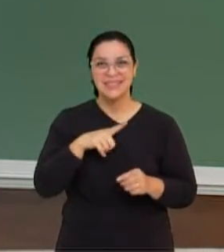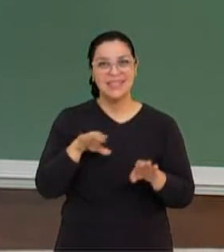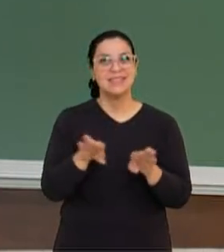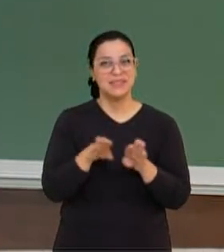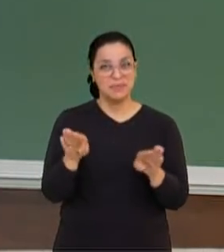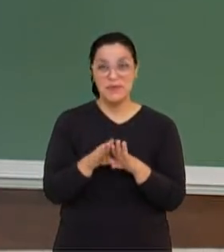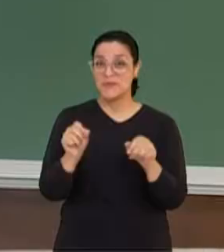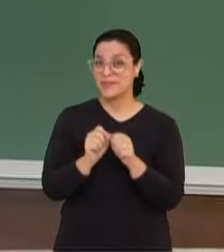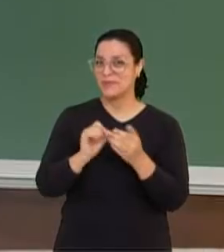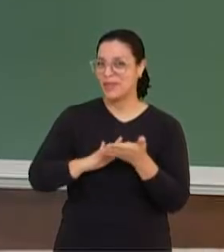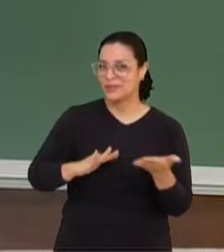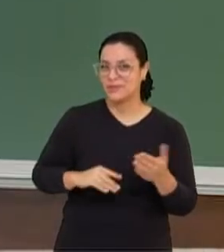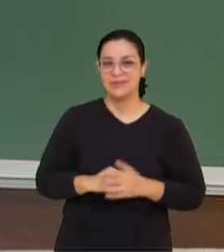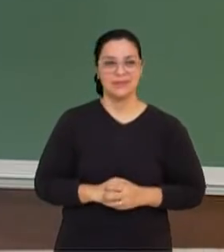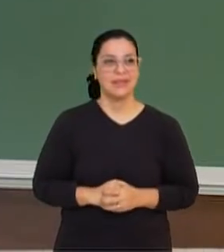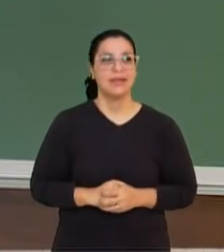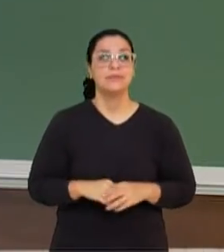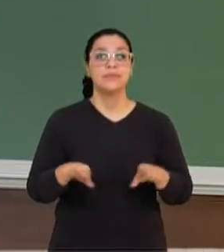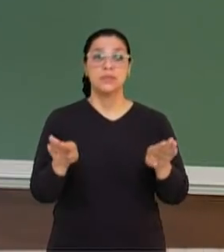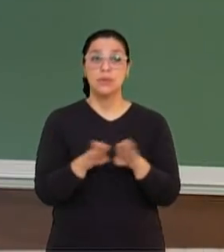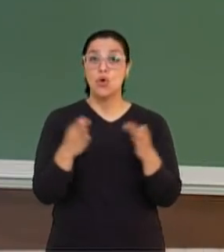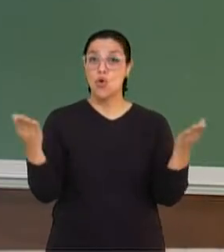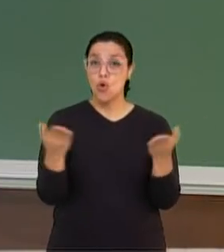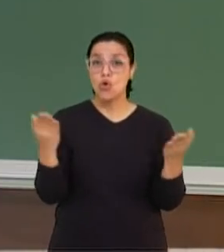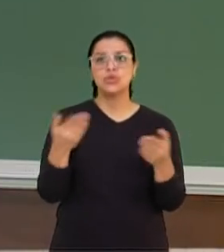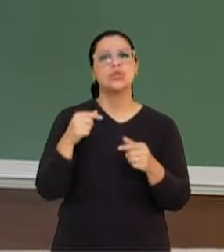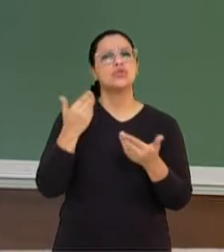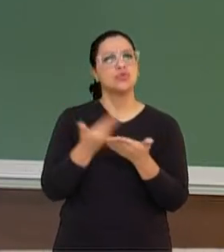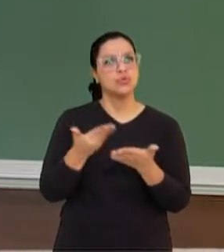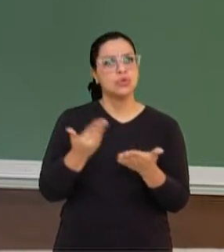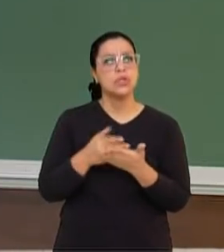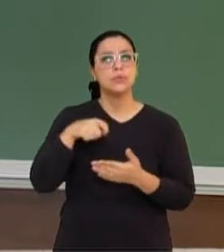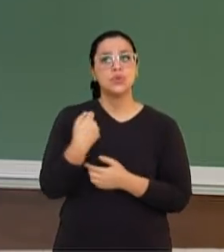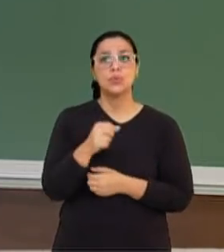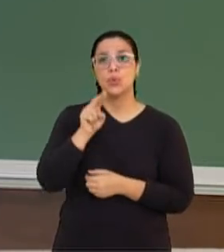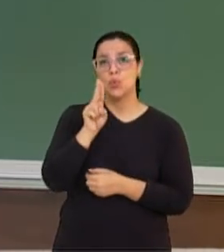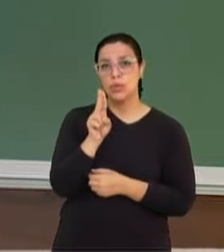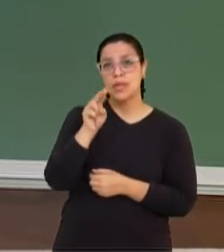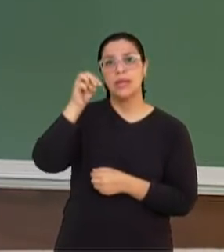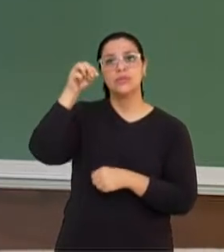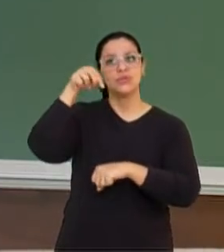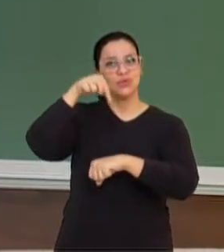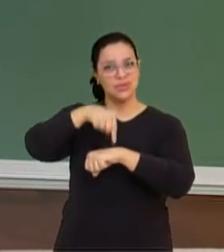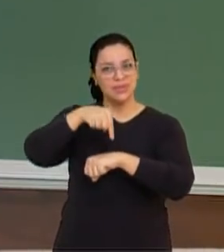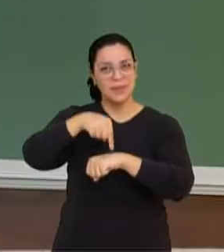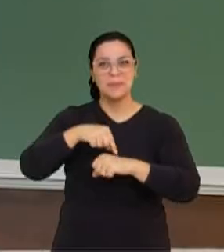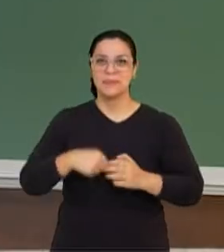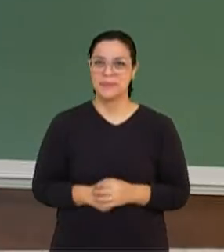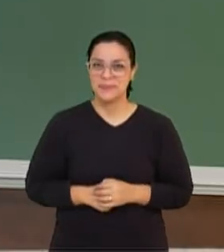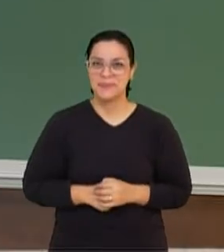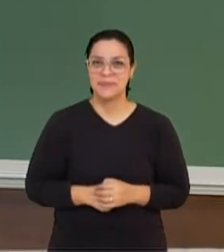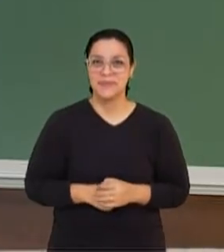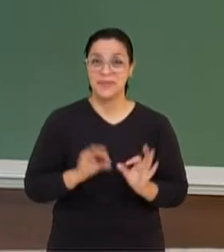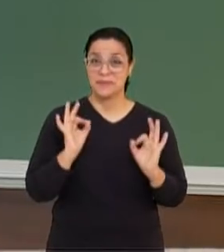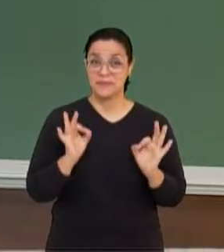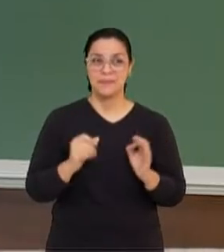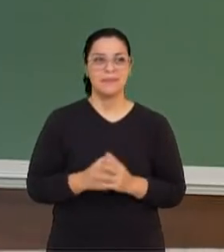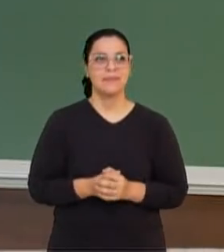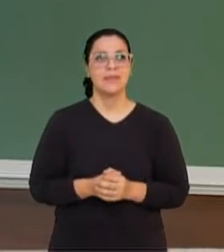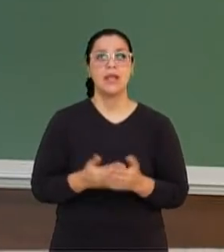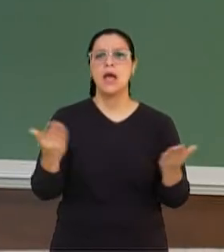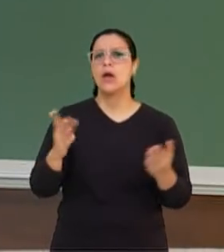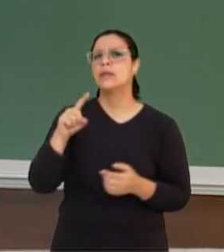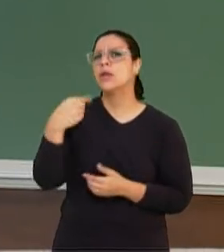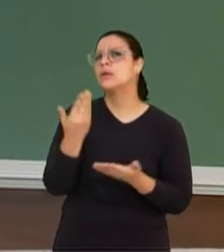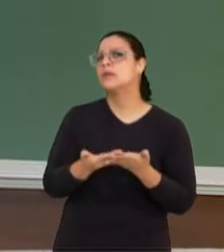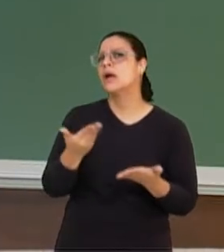uma cruzadinha, tá? E nós trabalhamos aí algumas unidades de tempo, não é verdade?